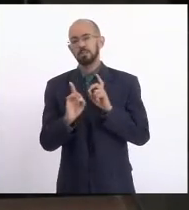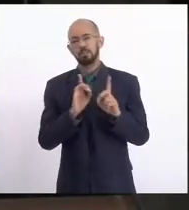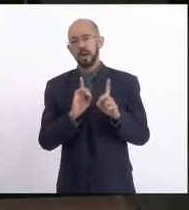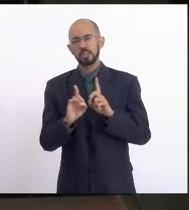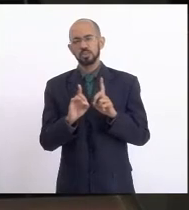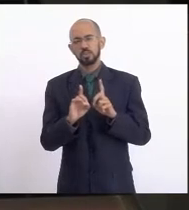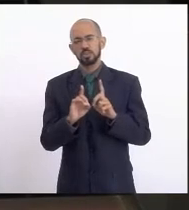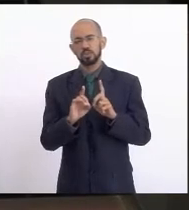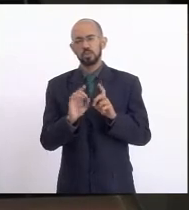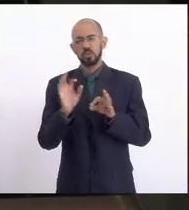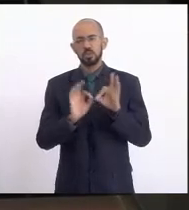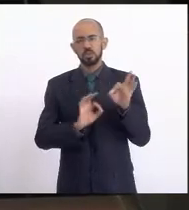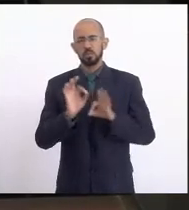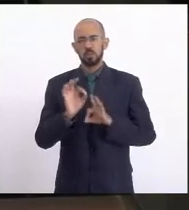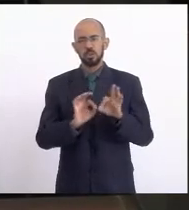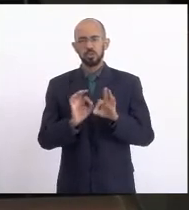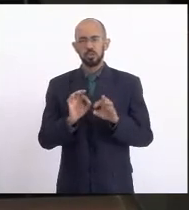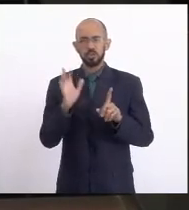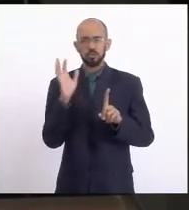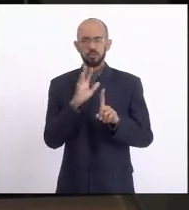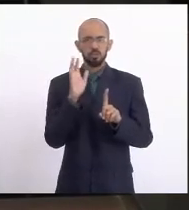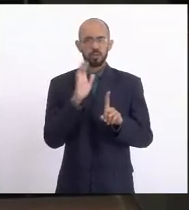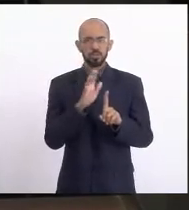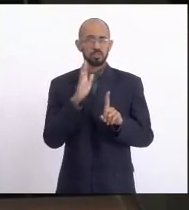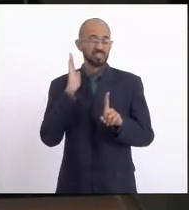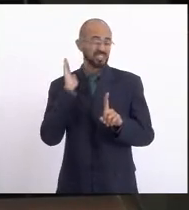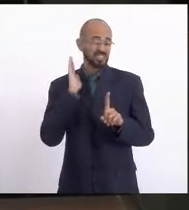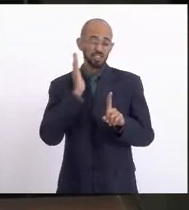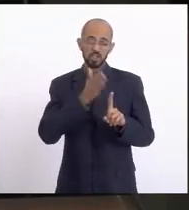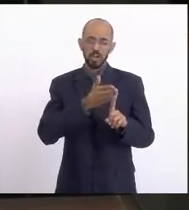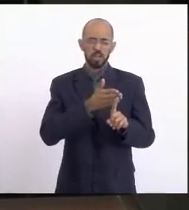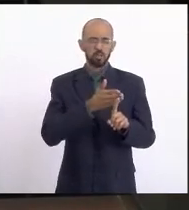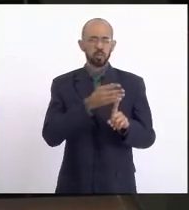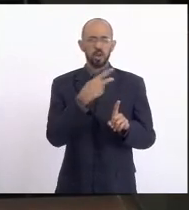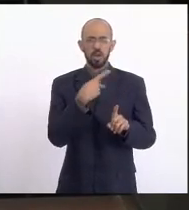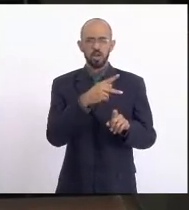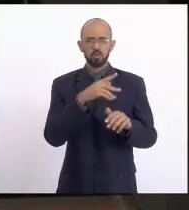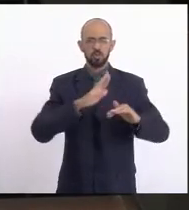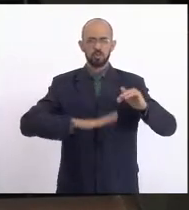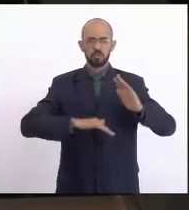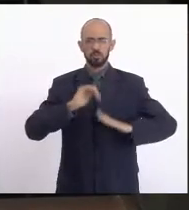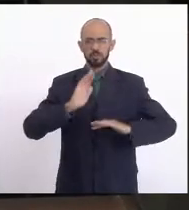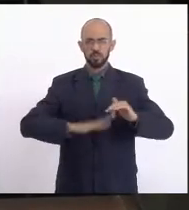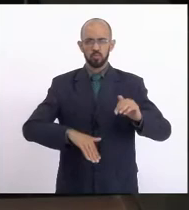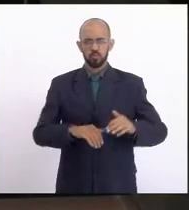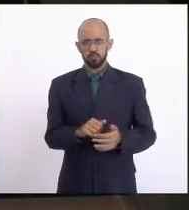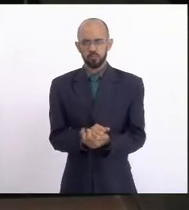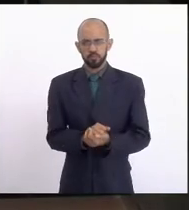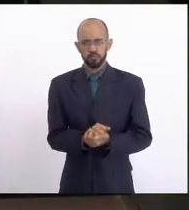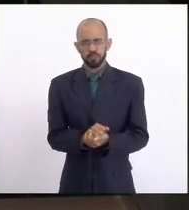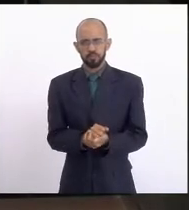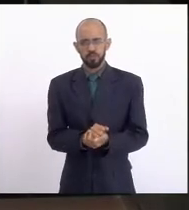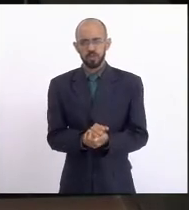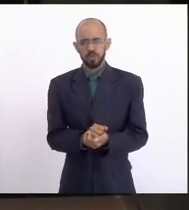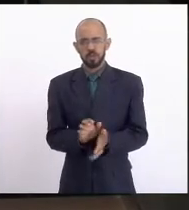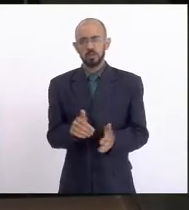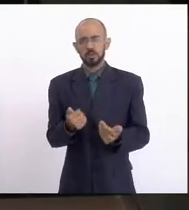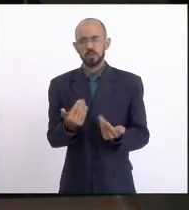projeto que afeta diretamente as suas carreiras? Qual é o problema? Pois bem, por terem